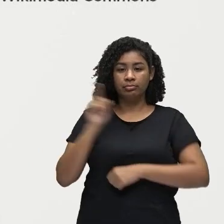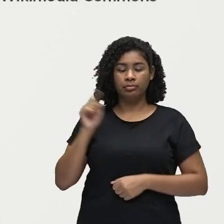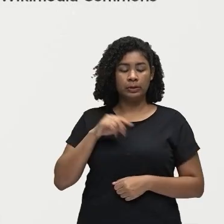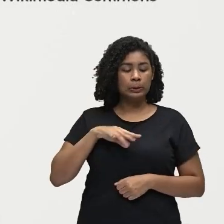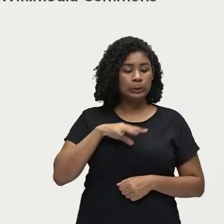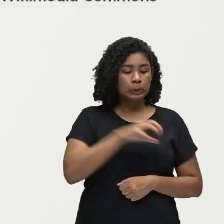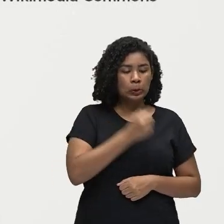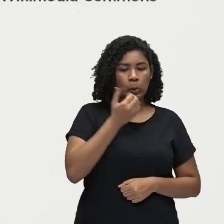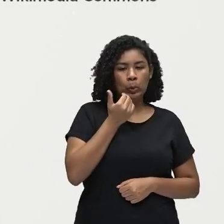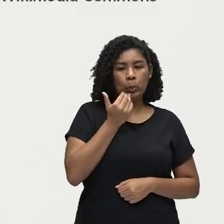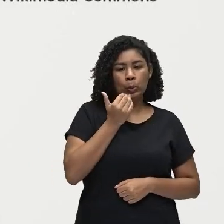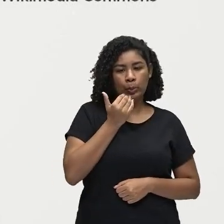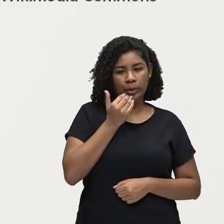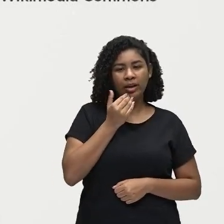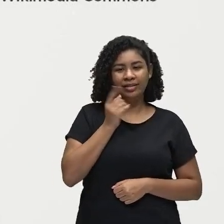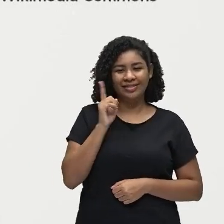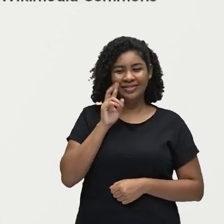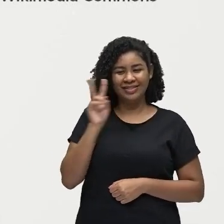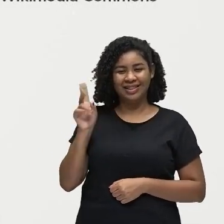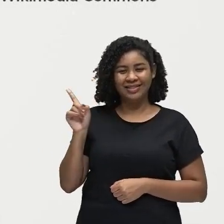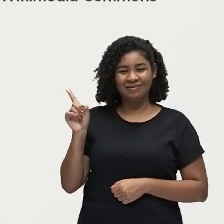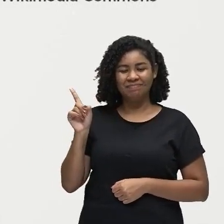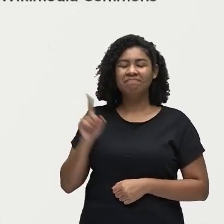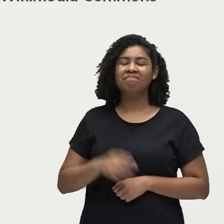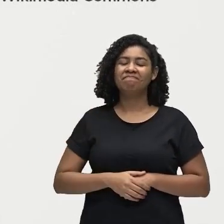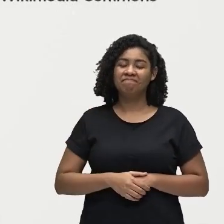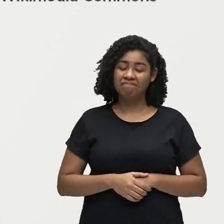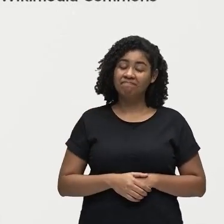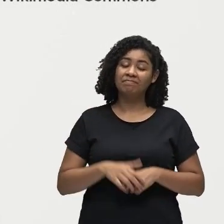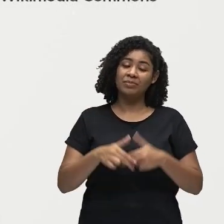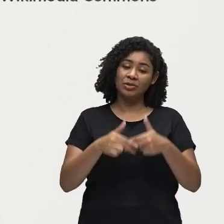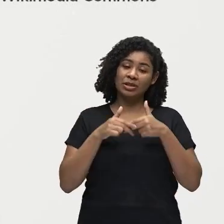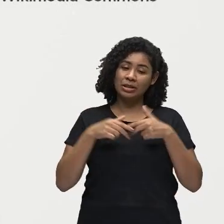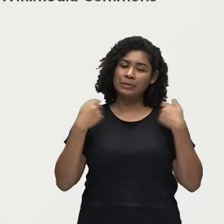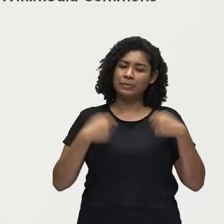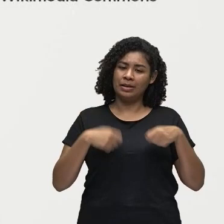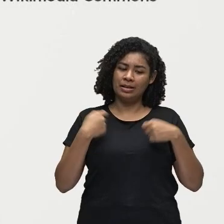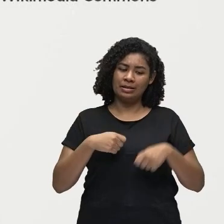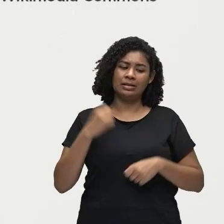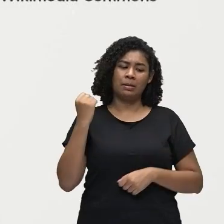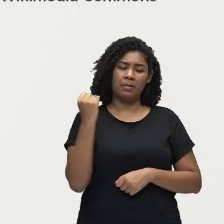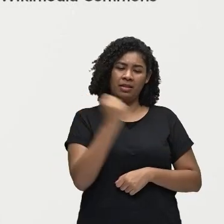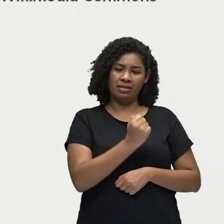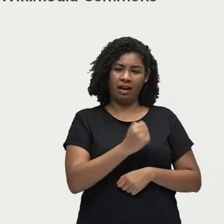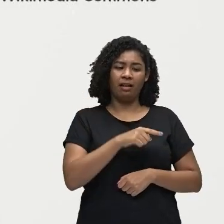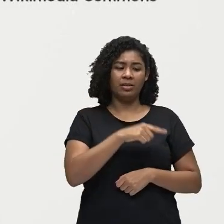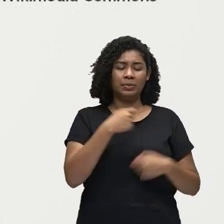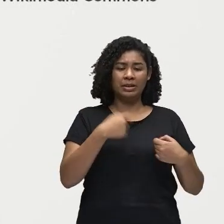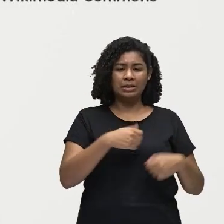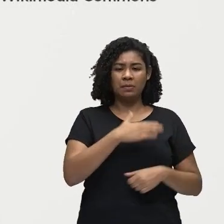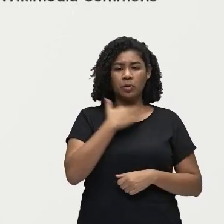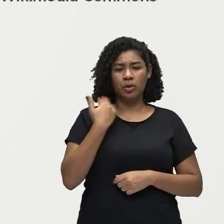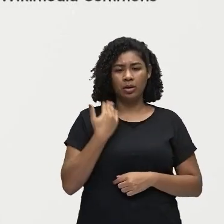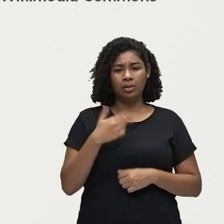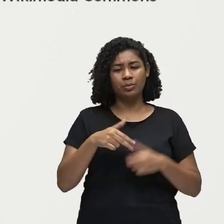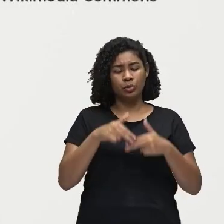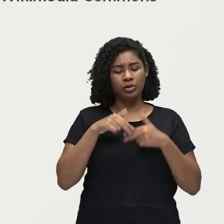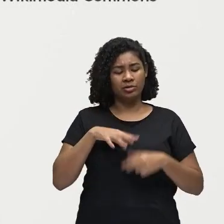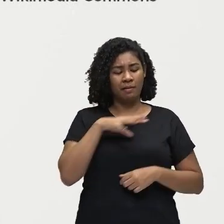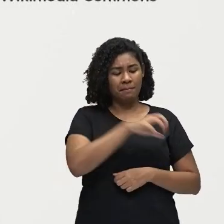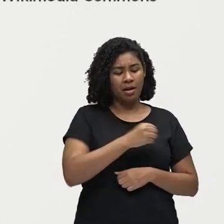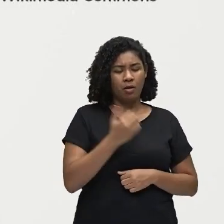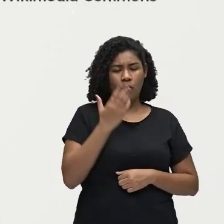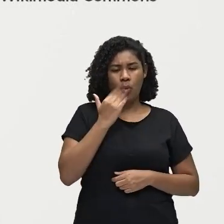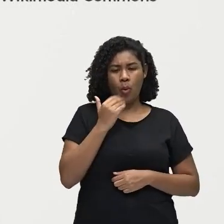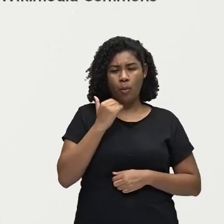gafanhoto, ou seja, precisa matar um outro ser vivo para comer.